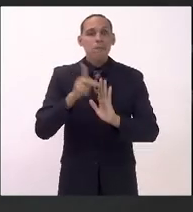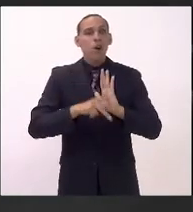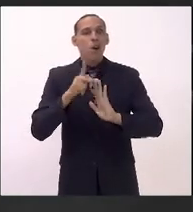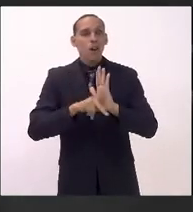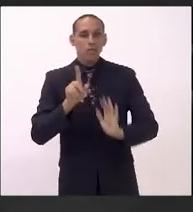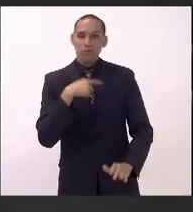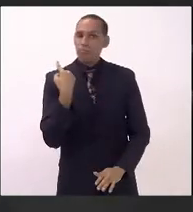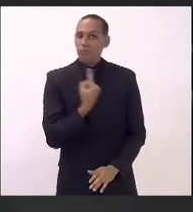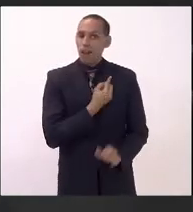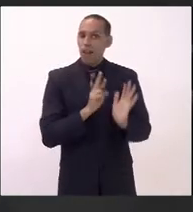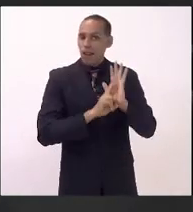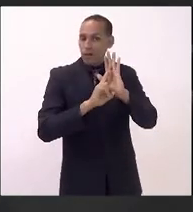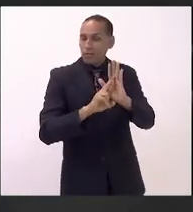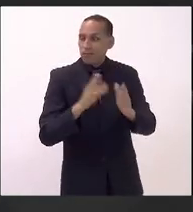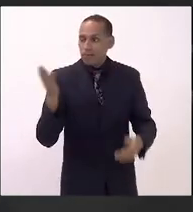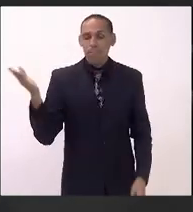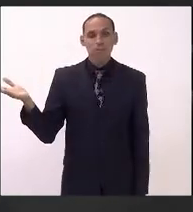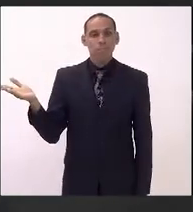representando.